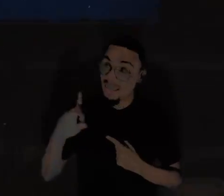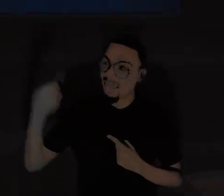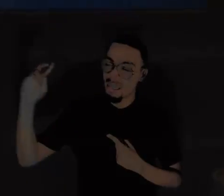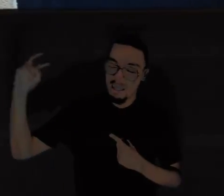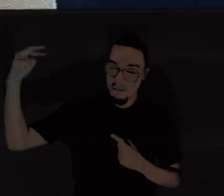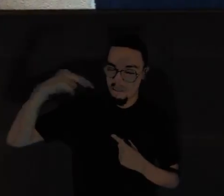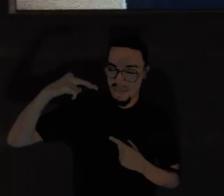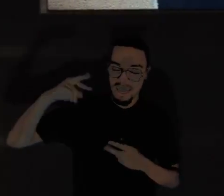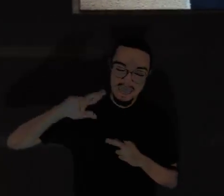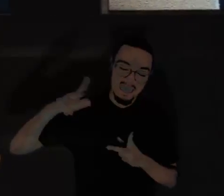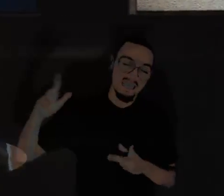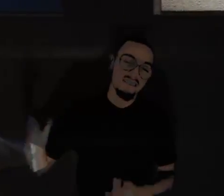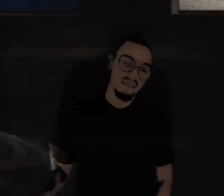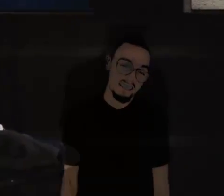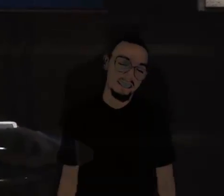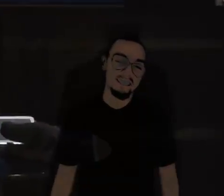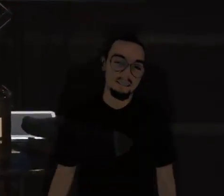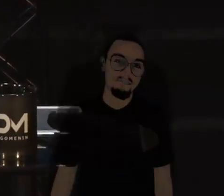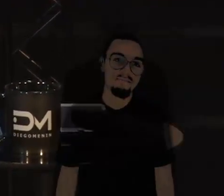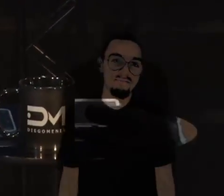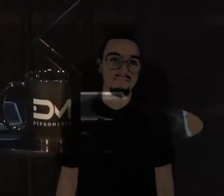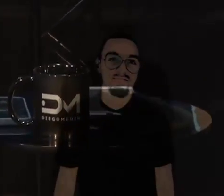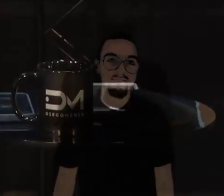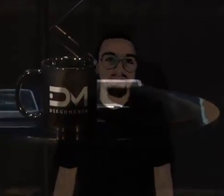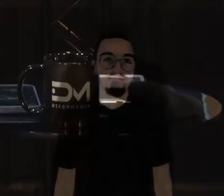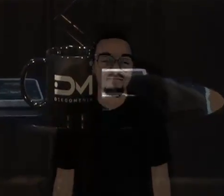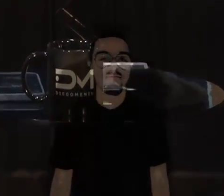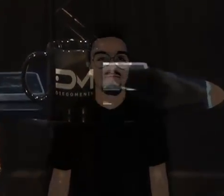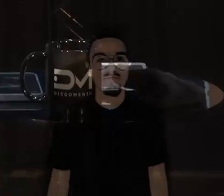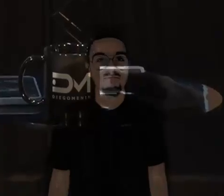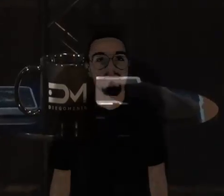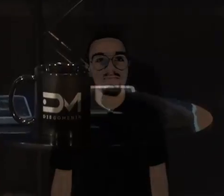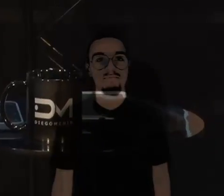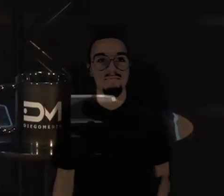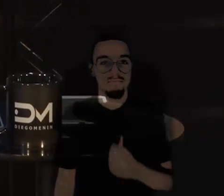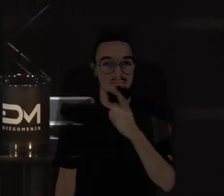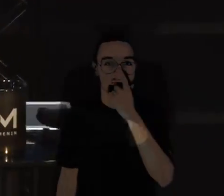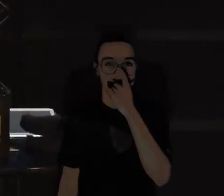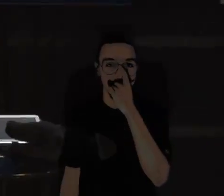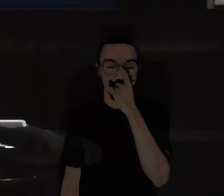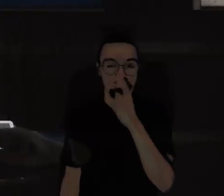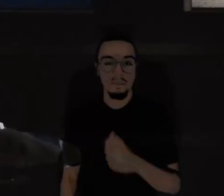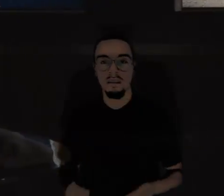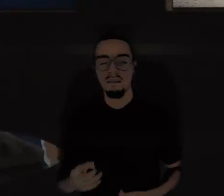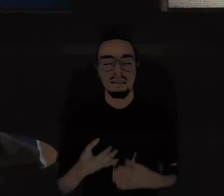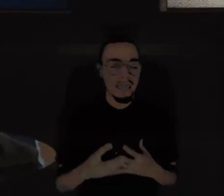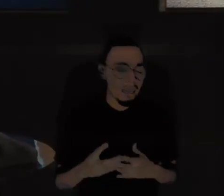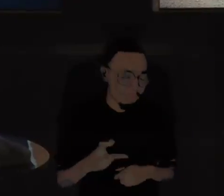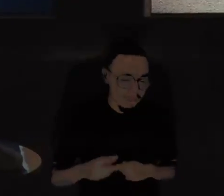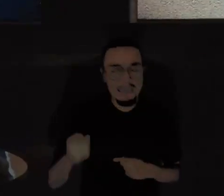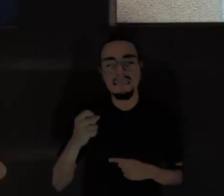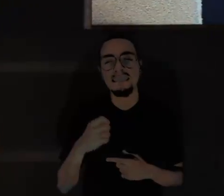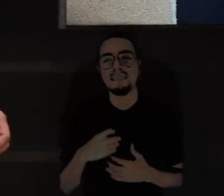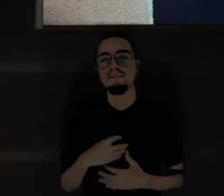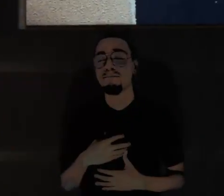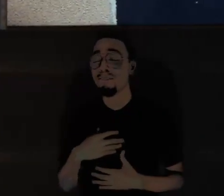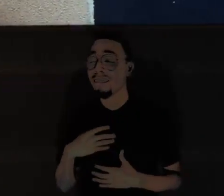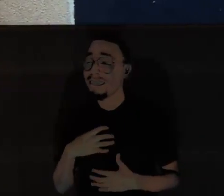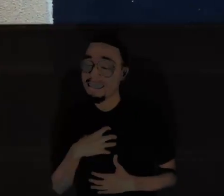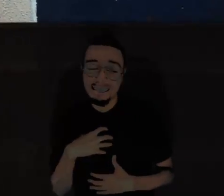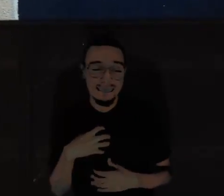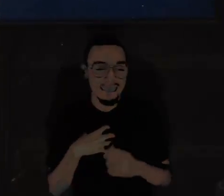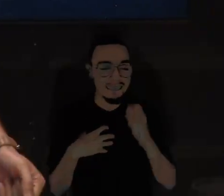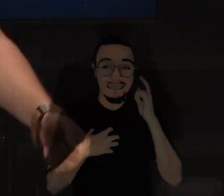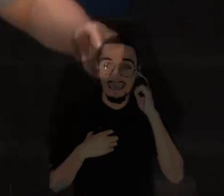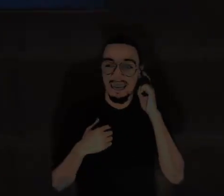Deus sabe o quanto eu quero me livrar disso. Deus sabe, mas não tem como vencer fugindo. Não tem como vencer